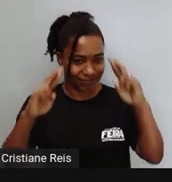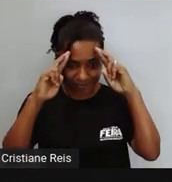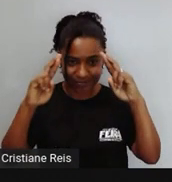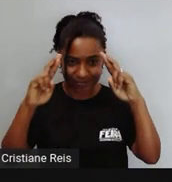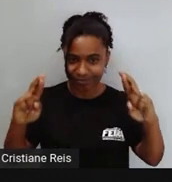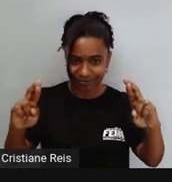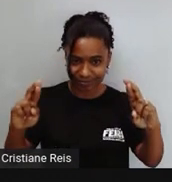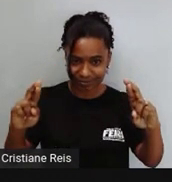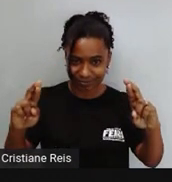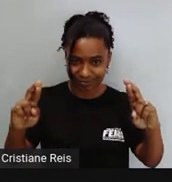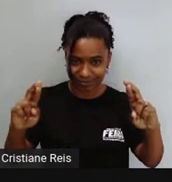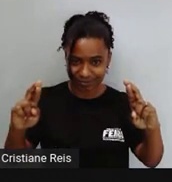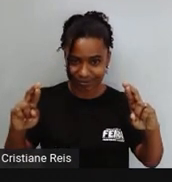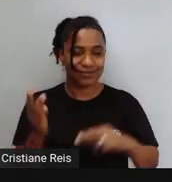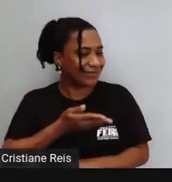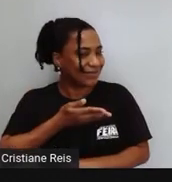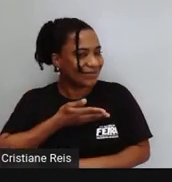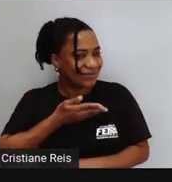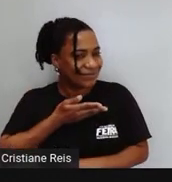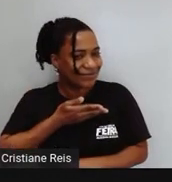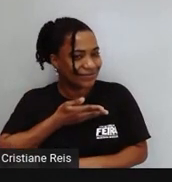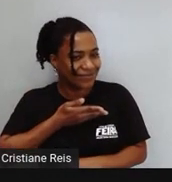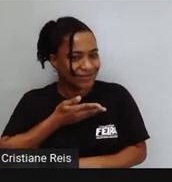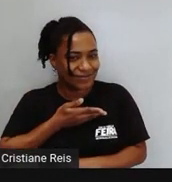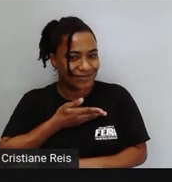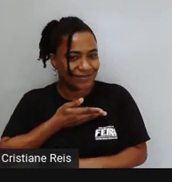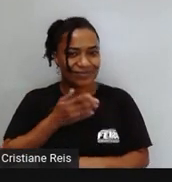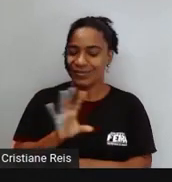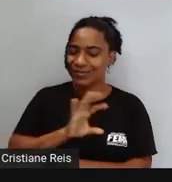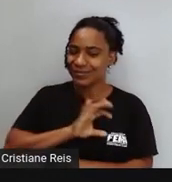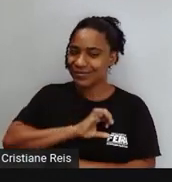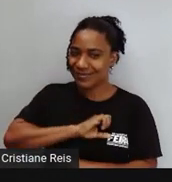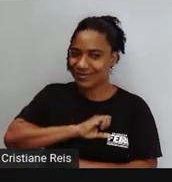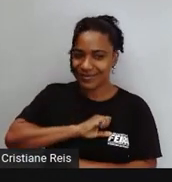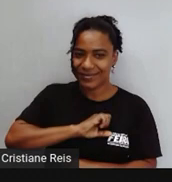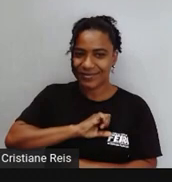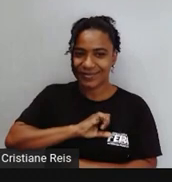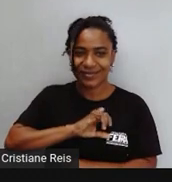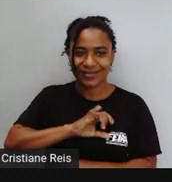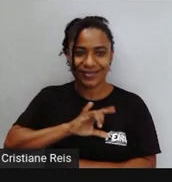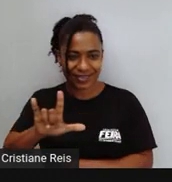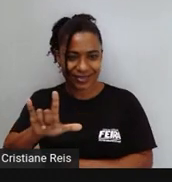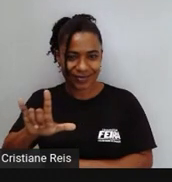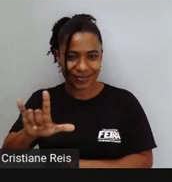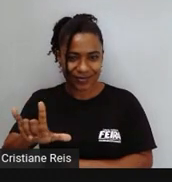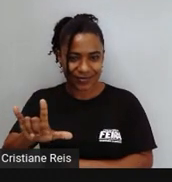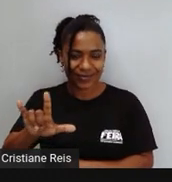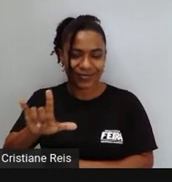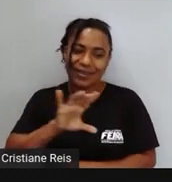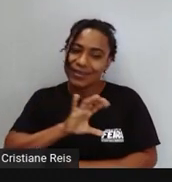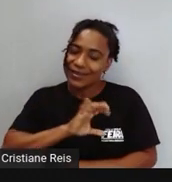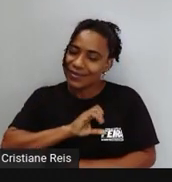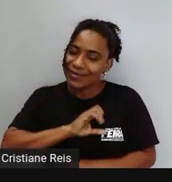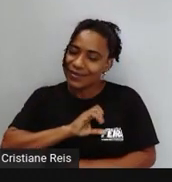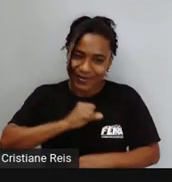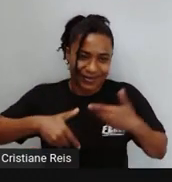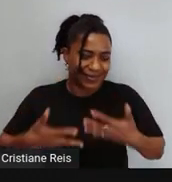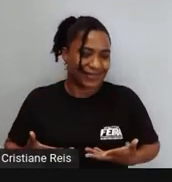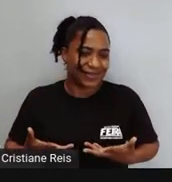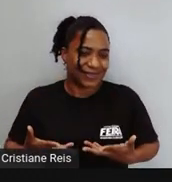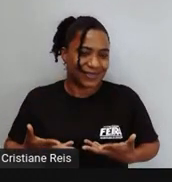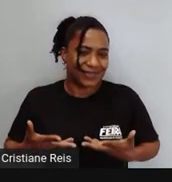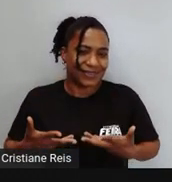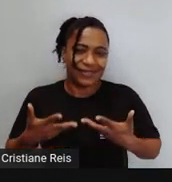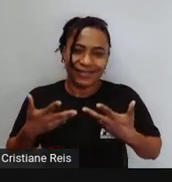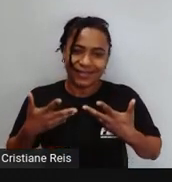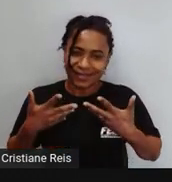Friendship, amizade. Love, amor. Self-love, amor próprio.